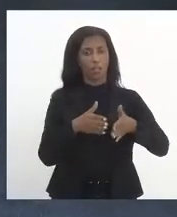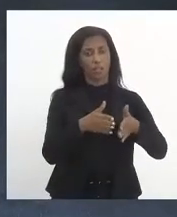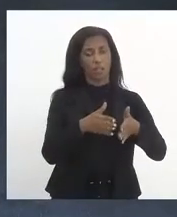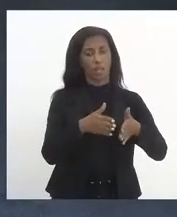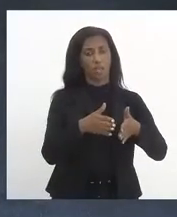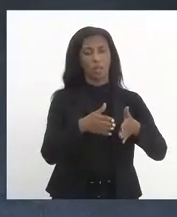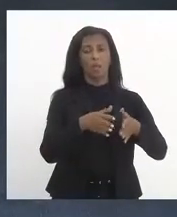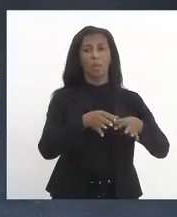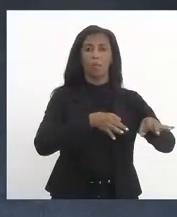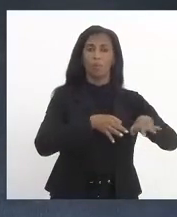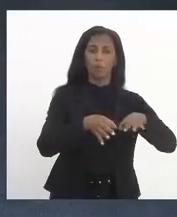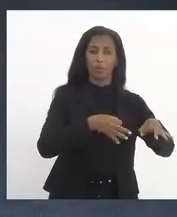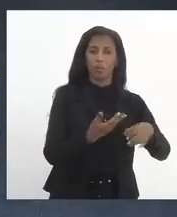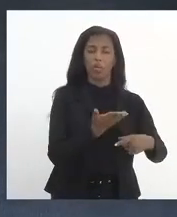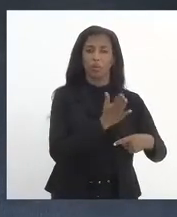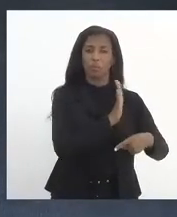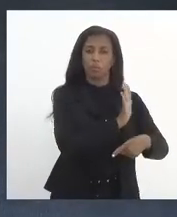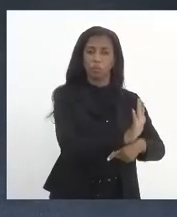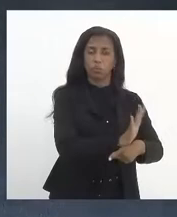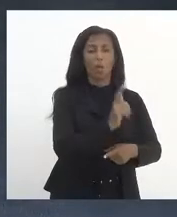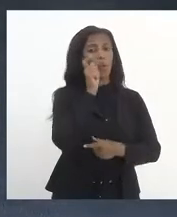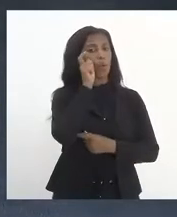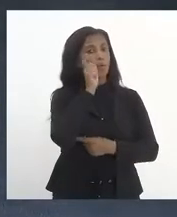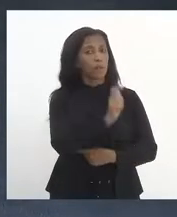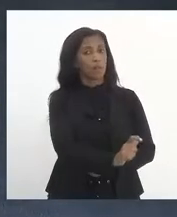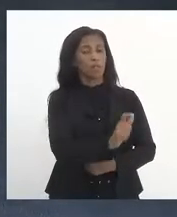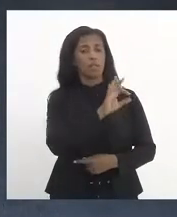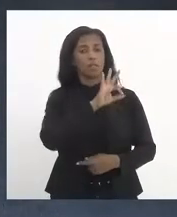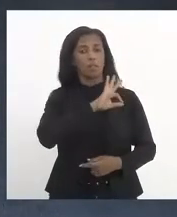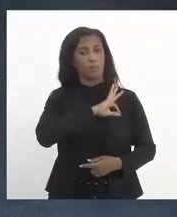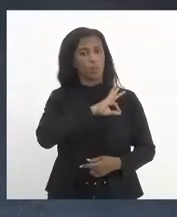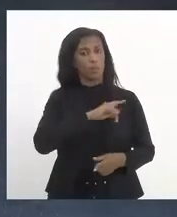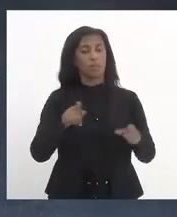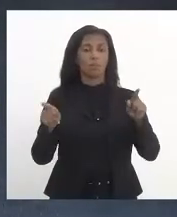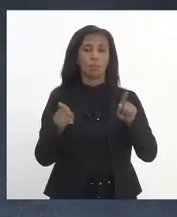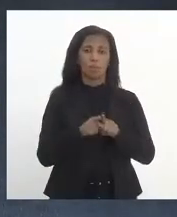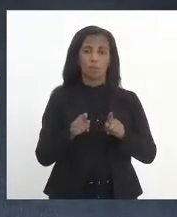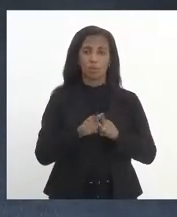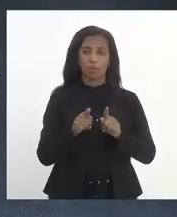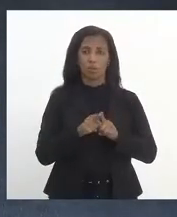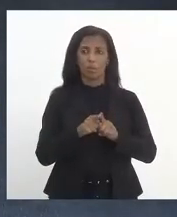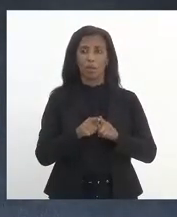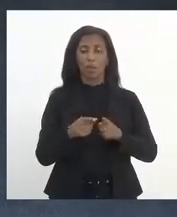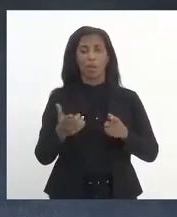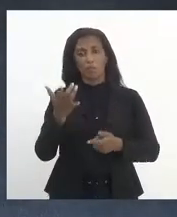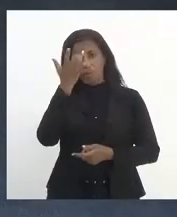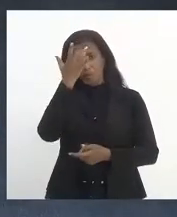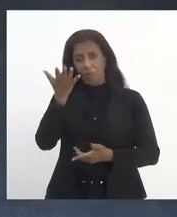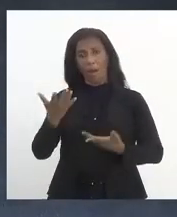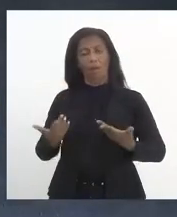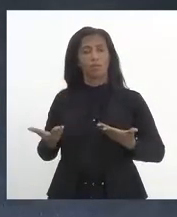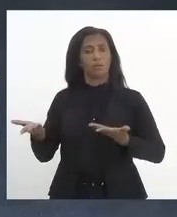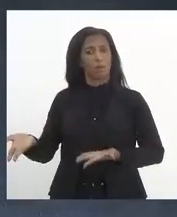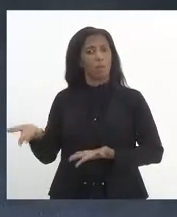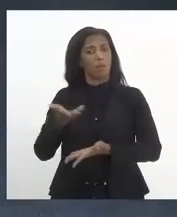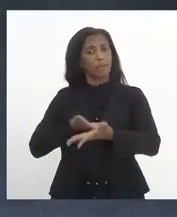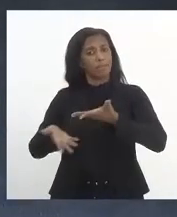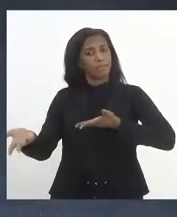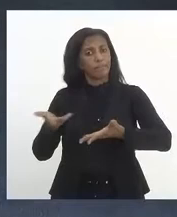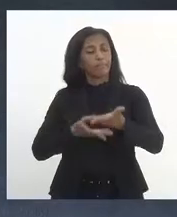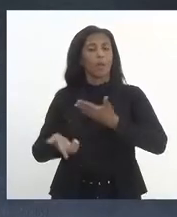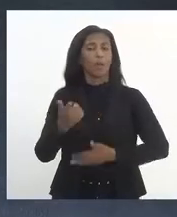projeto que atendesse os interesses da polícia, mas que também fosse factível ao governo, e assim